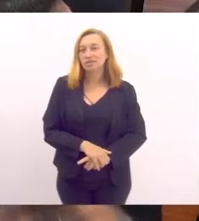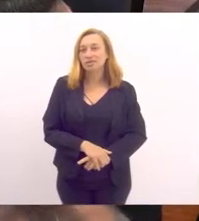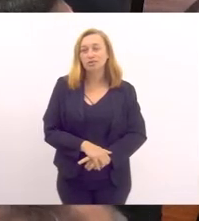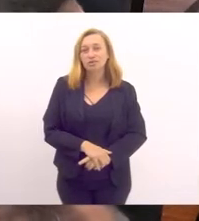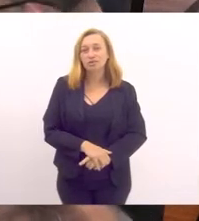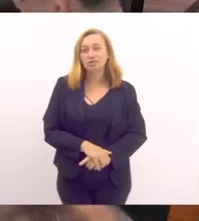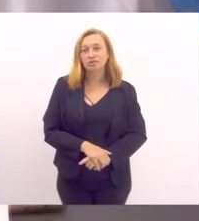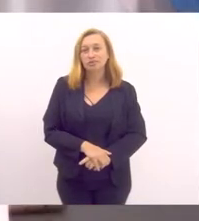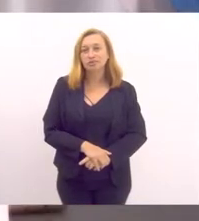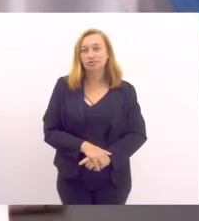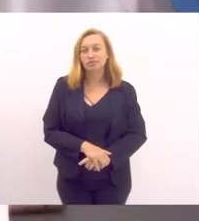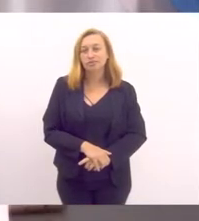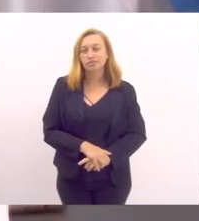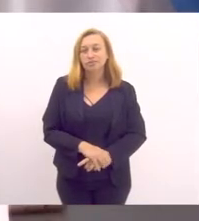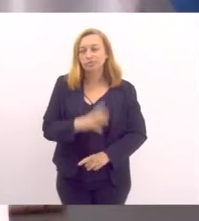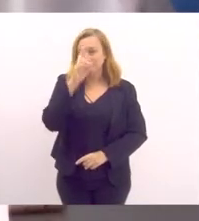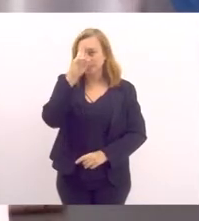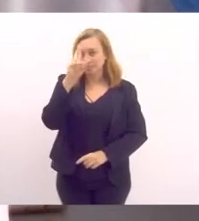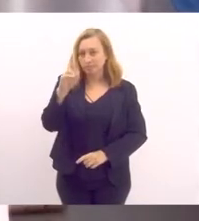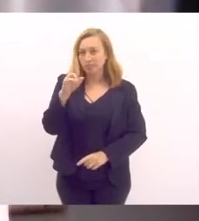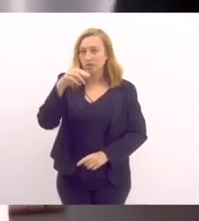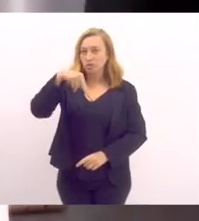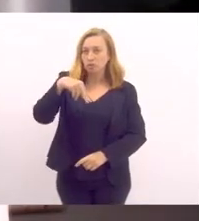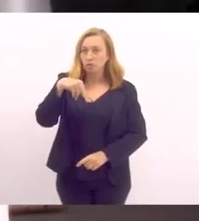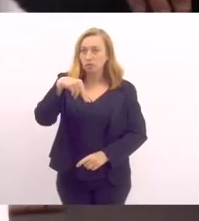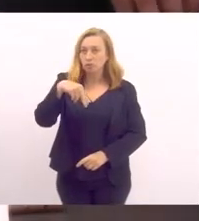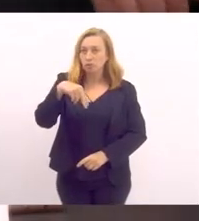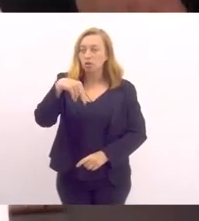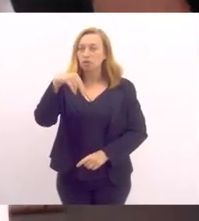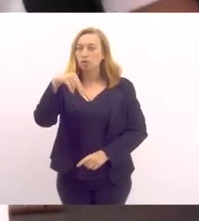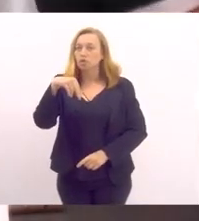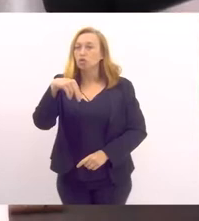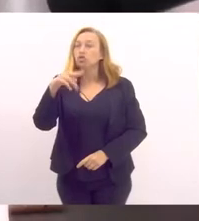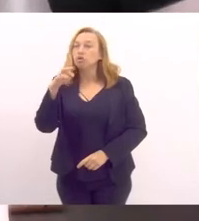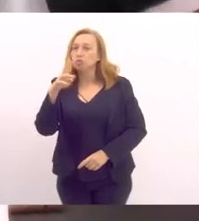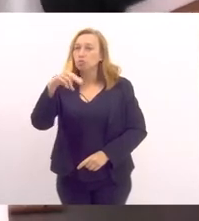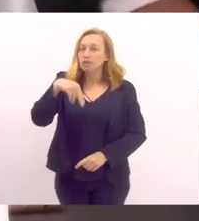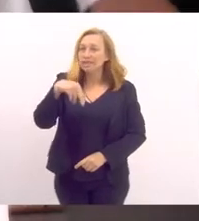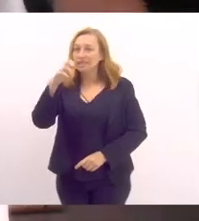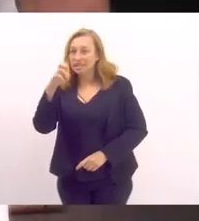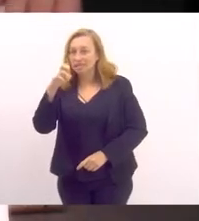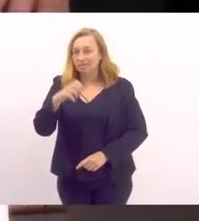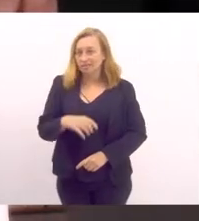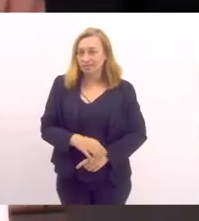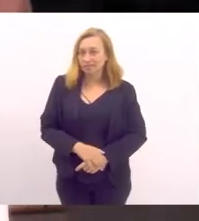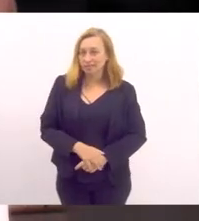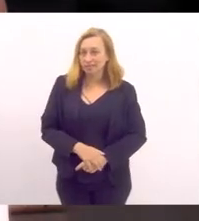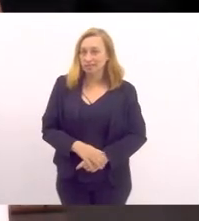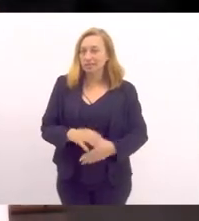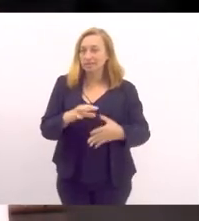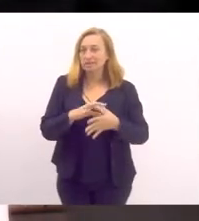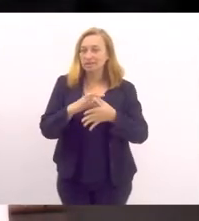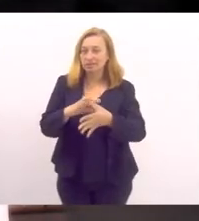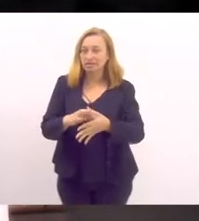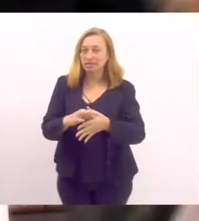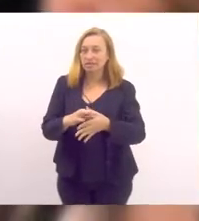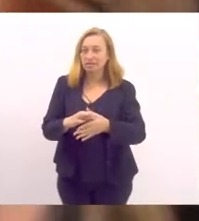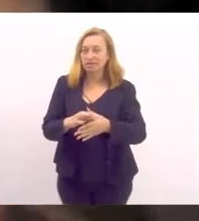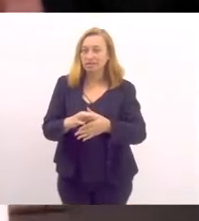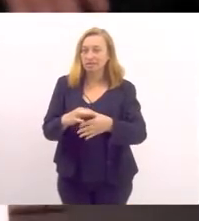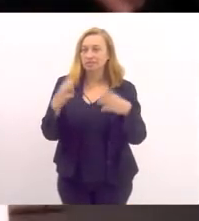Passo a palavra agora ao senhor Nune. É Nune? Nune. Ele é guia de turismo aqui do Estado do Rio de